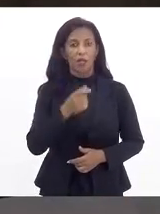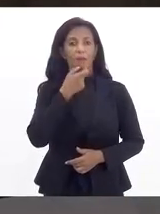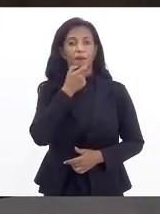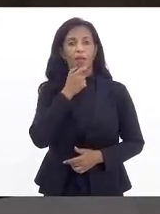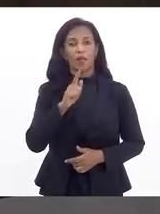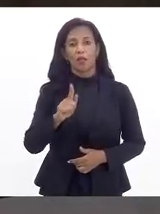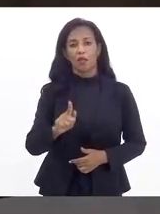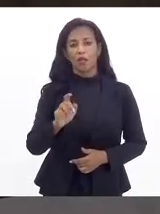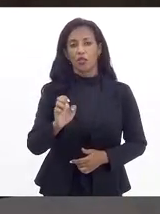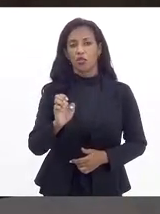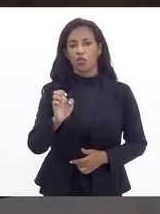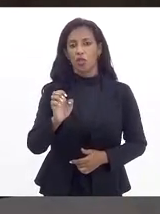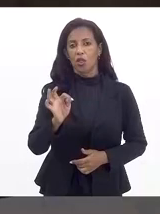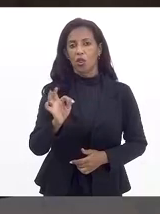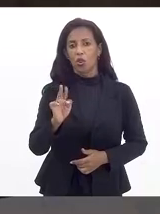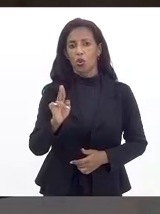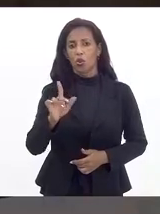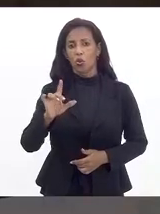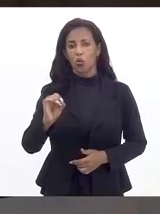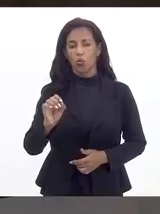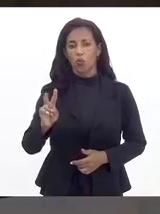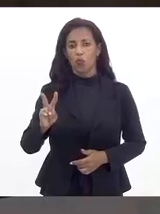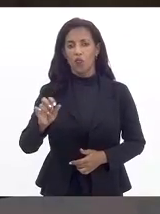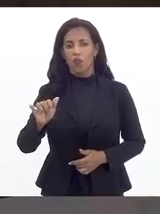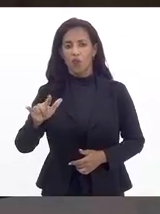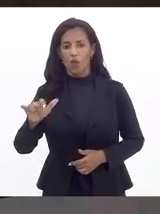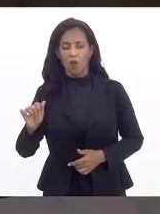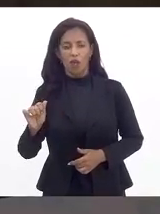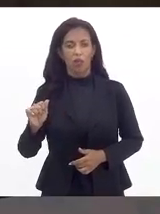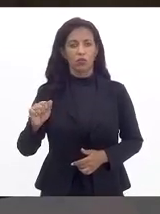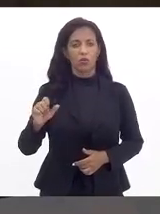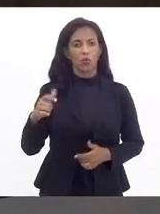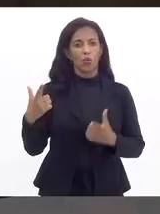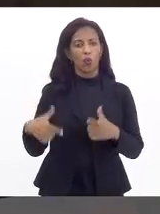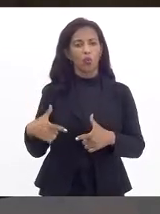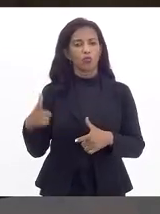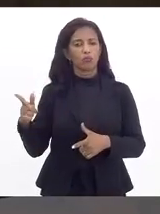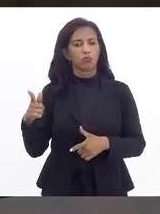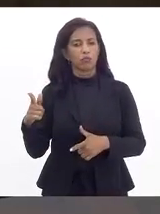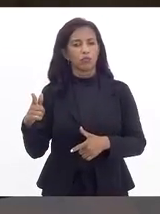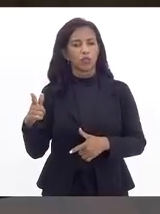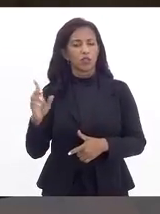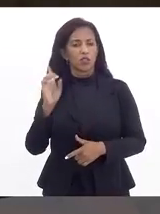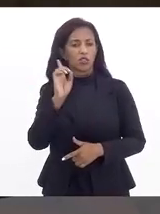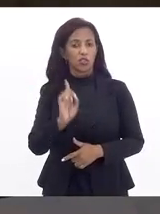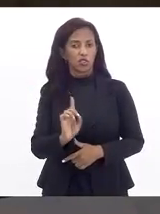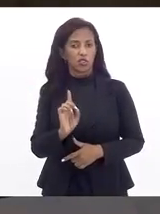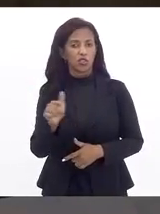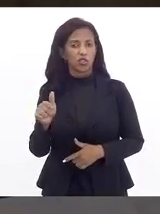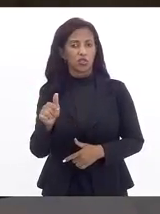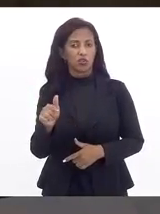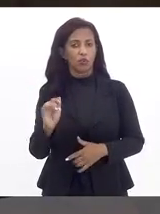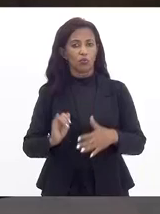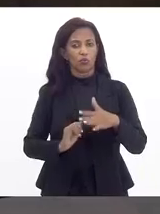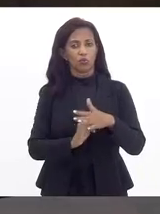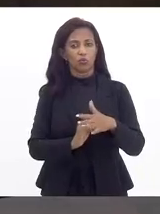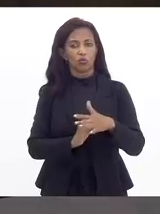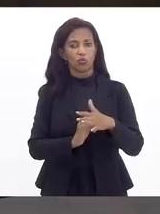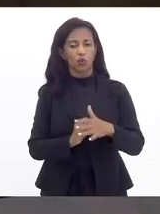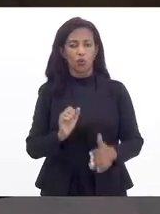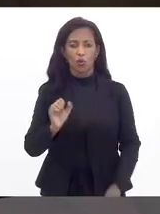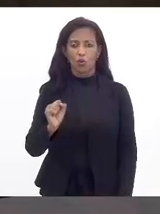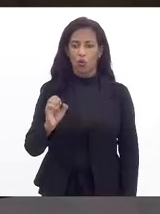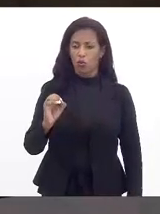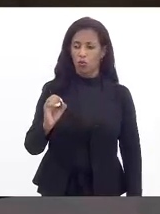Vargas, onde quem está gerindo aquela unidade é o Instituto